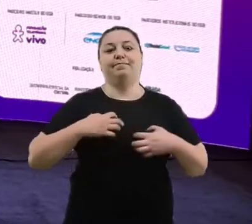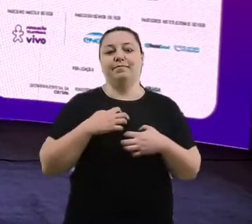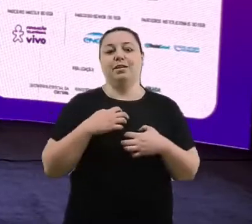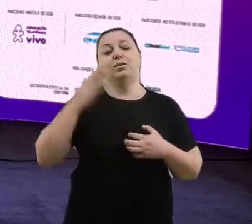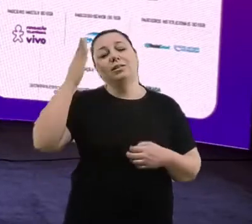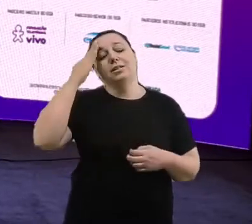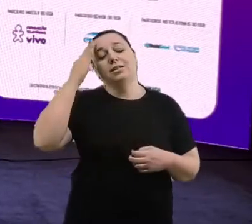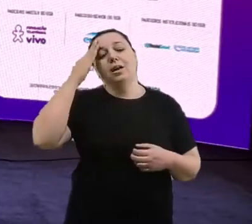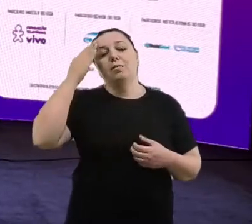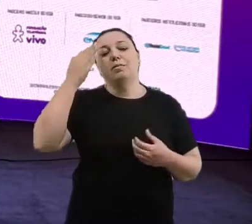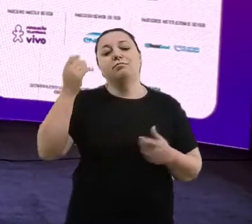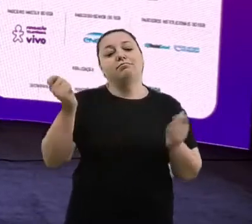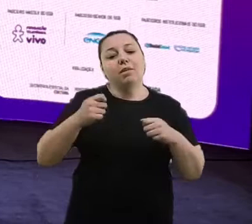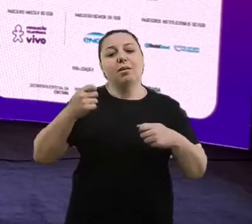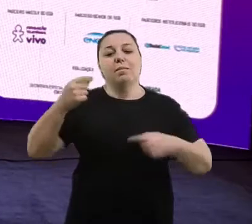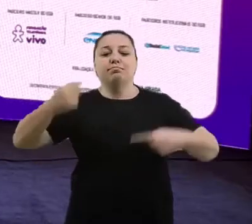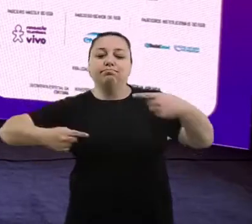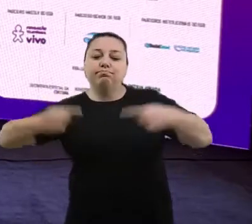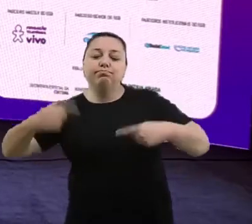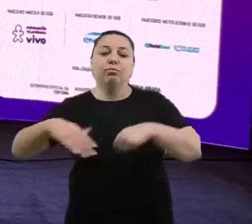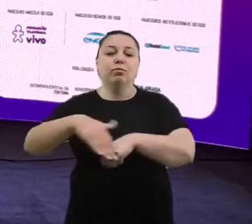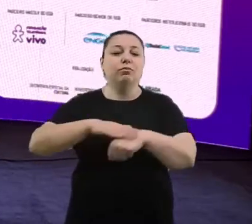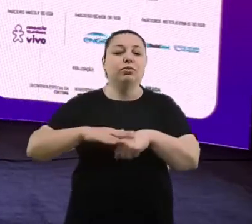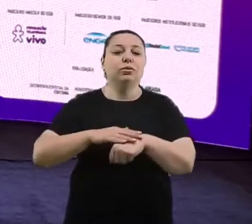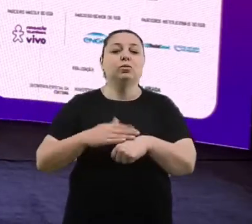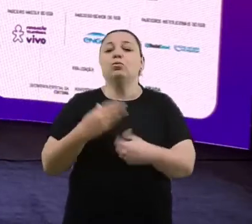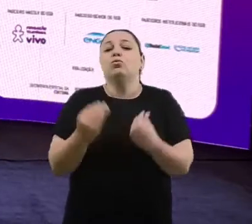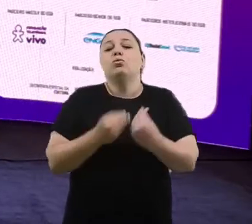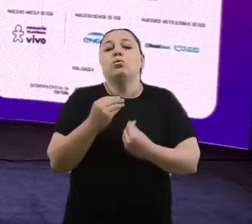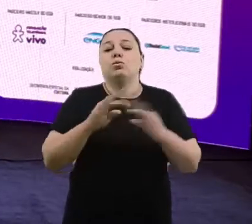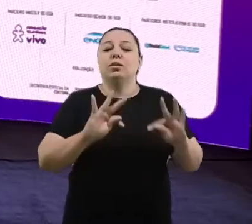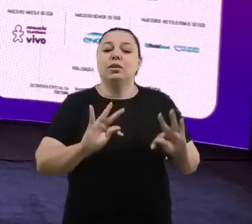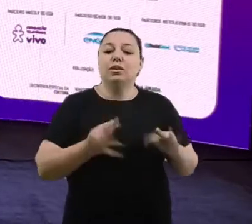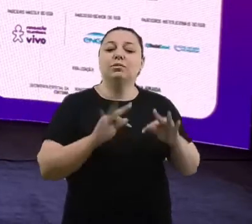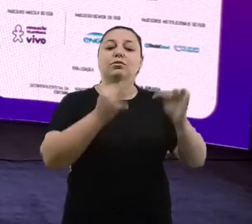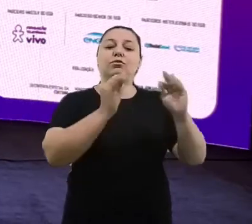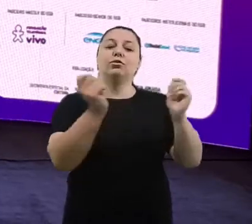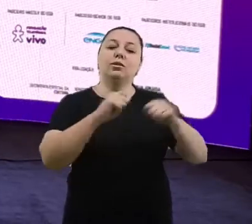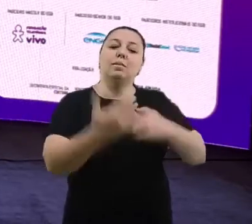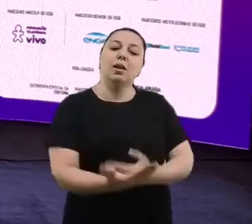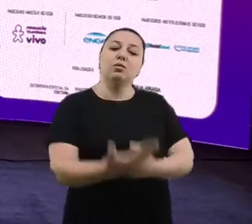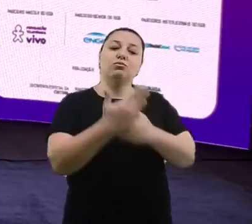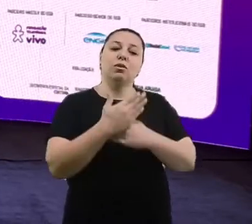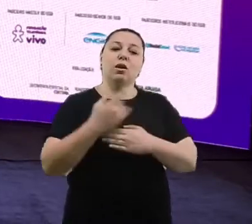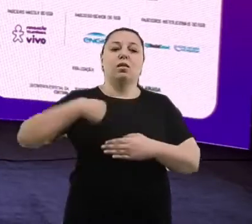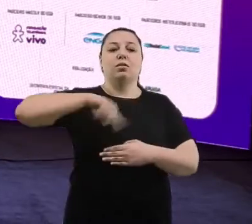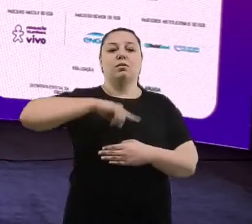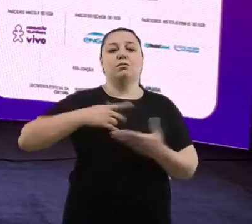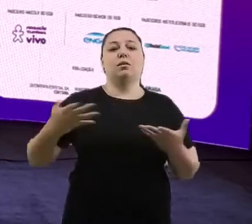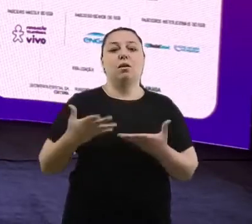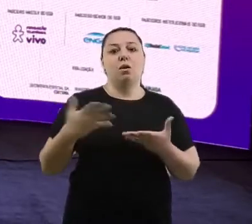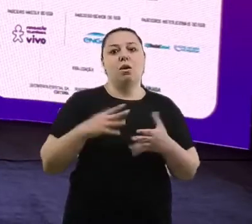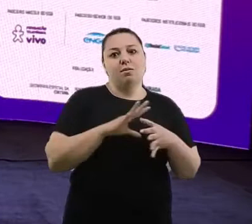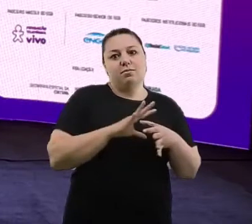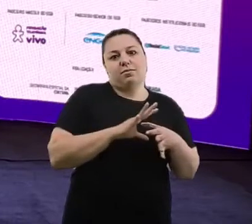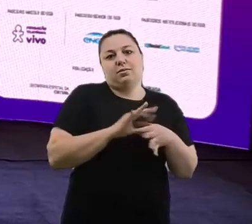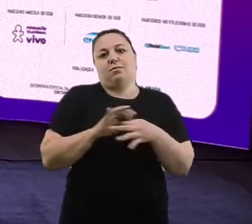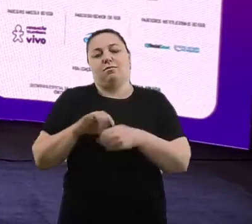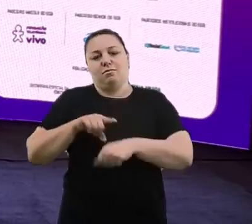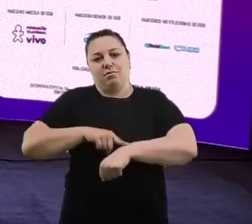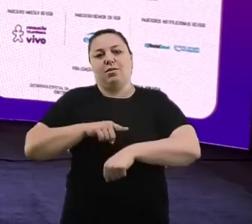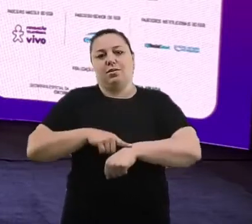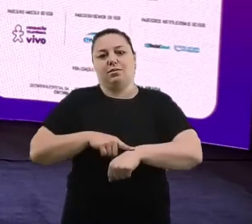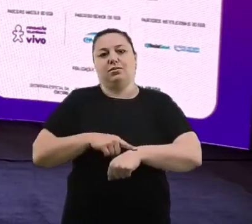nos ajudar nesse contexto que estamos vivendo. A gente vive numa epidemia de saúde mental.